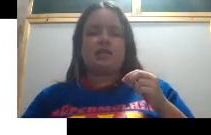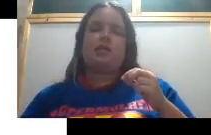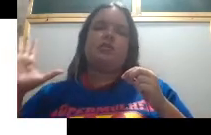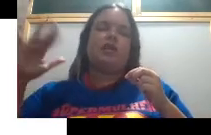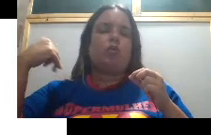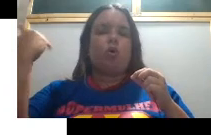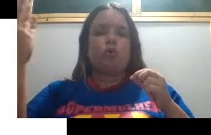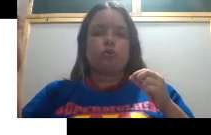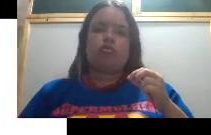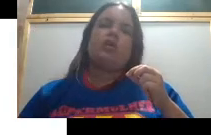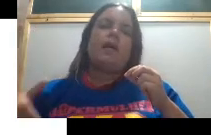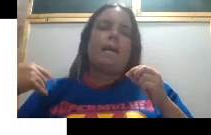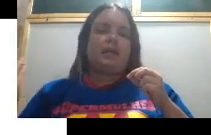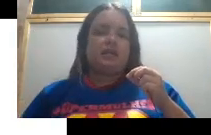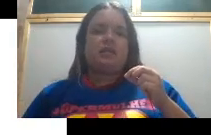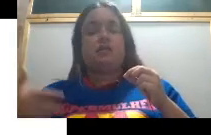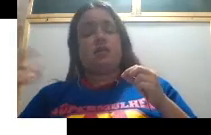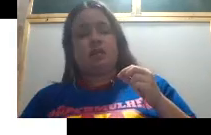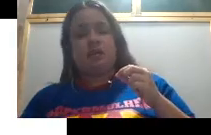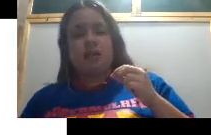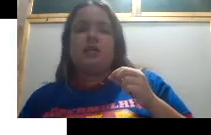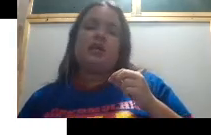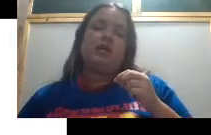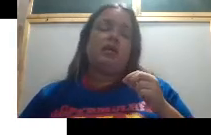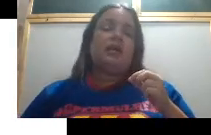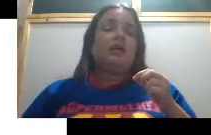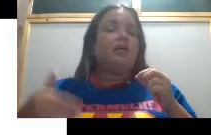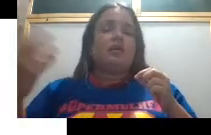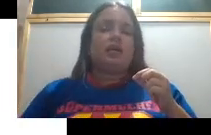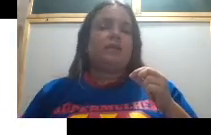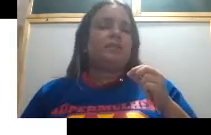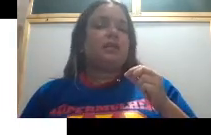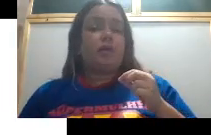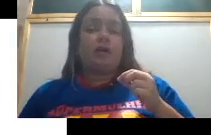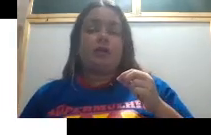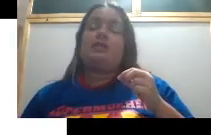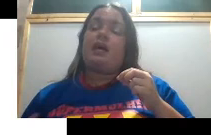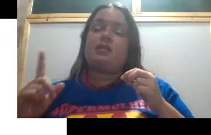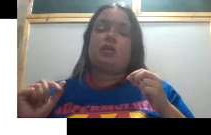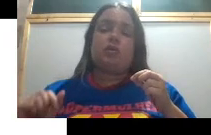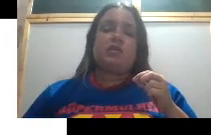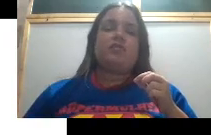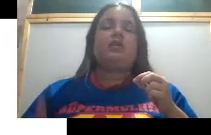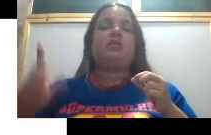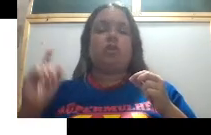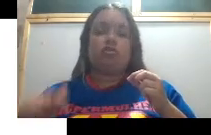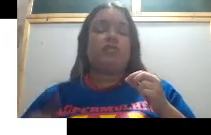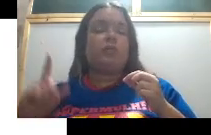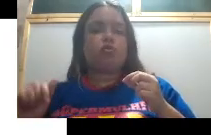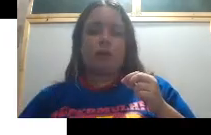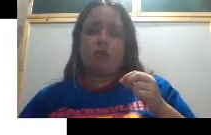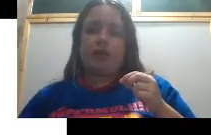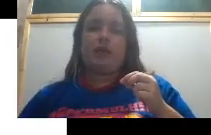né mas é mais fácil quando tiveram outros presidentes antes dele o que não eram militares inclusive